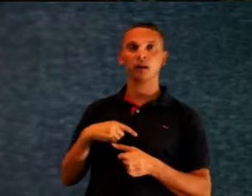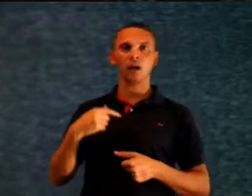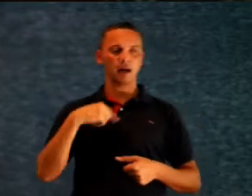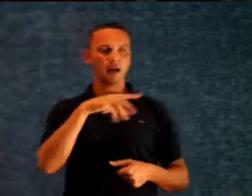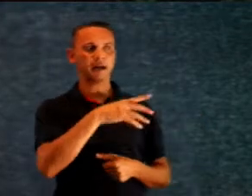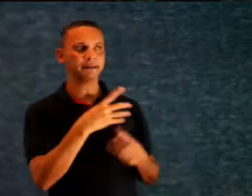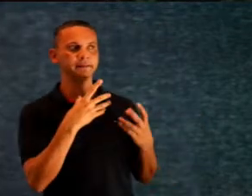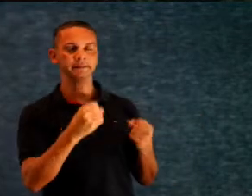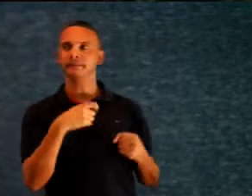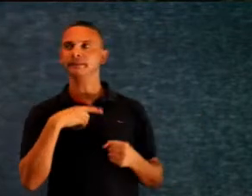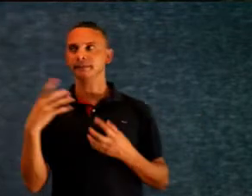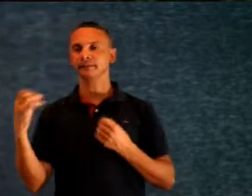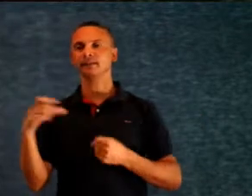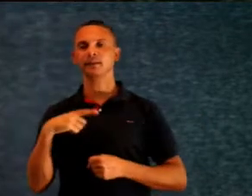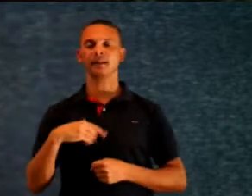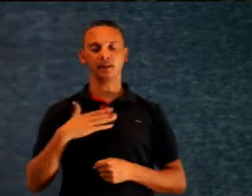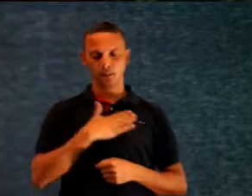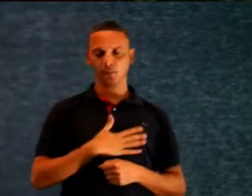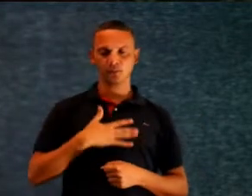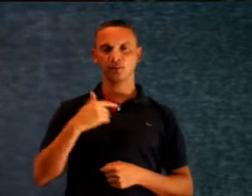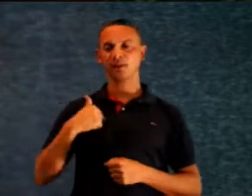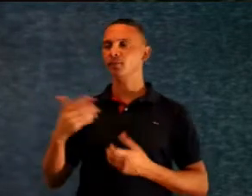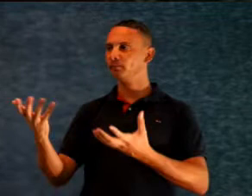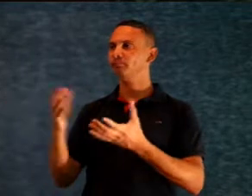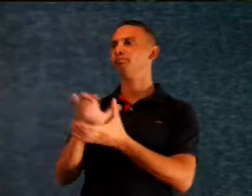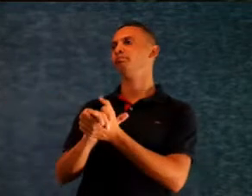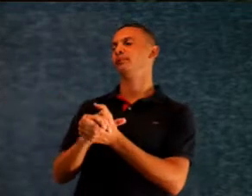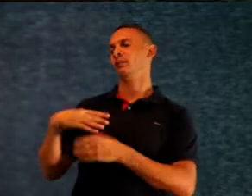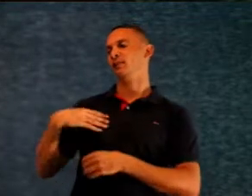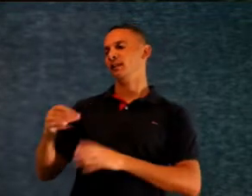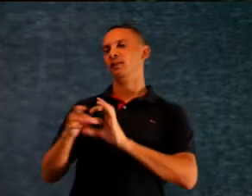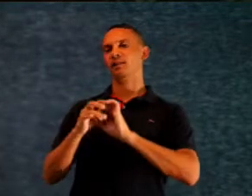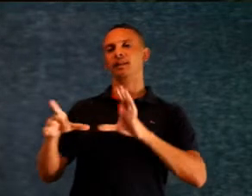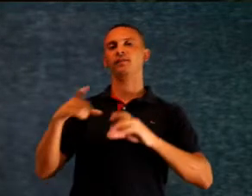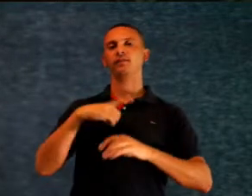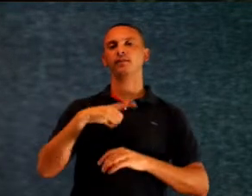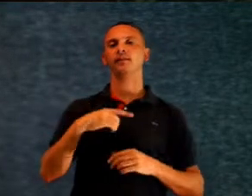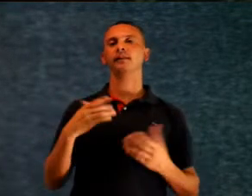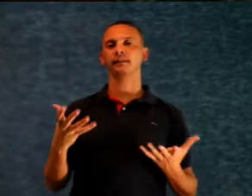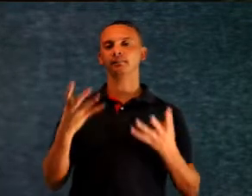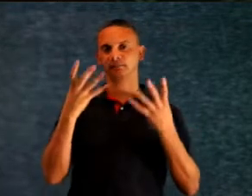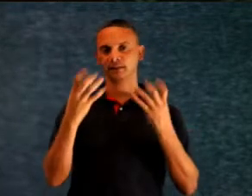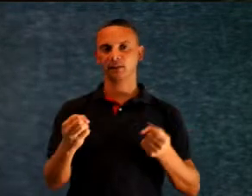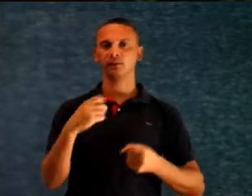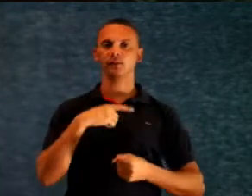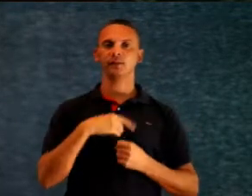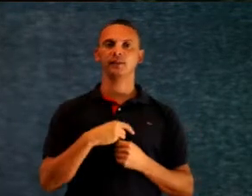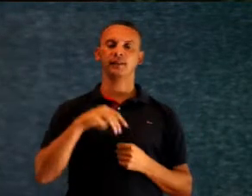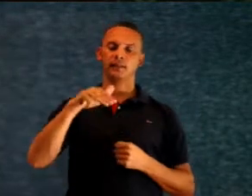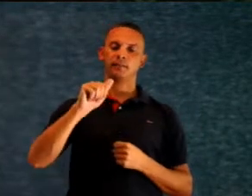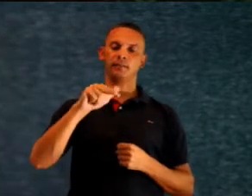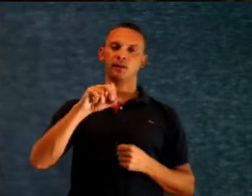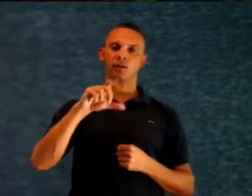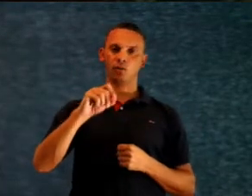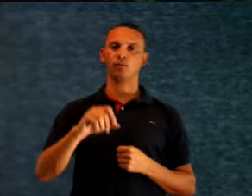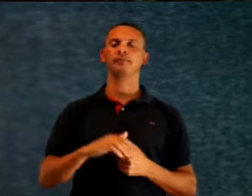Então, acho que o Drummond gostou disso. É tanto que concedeu a mão da filha para o nosso querido e